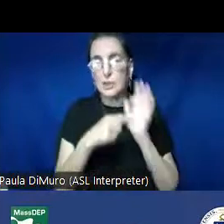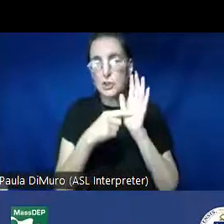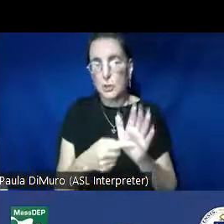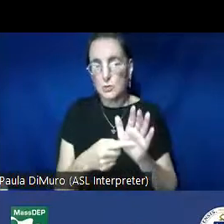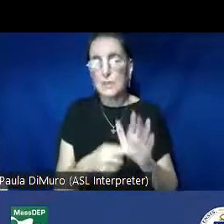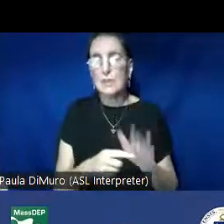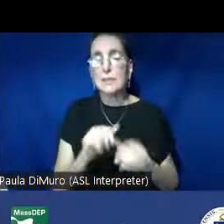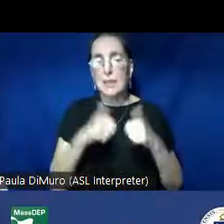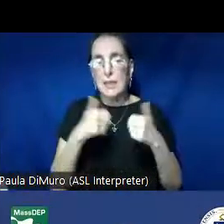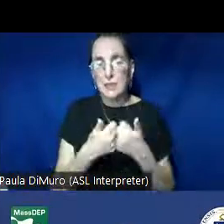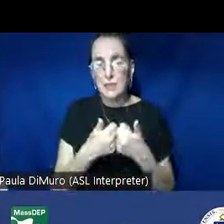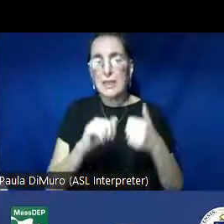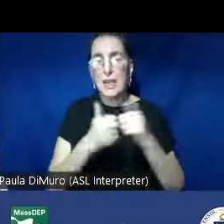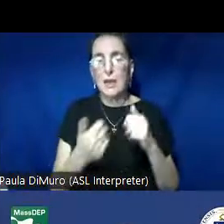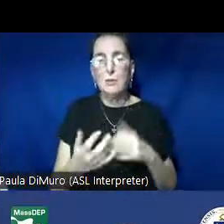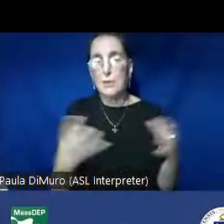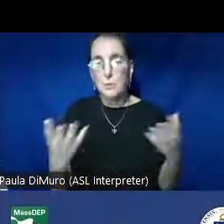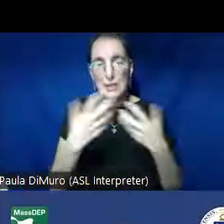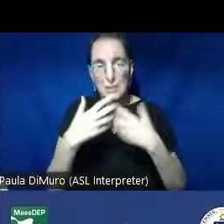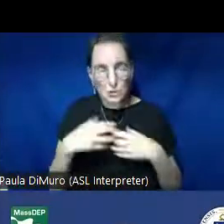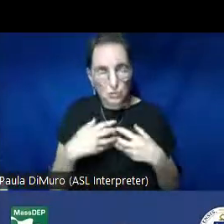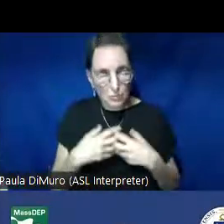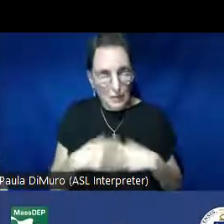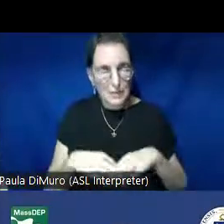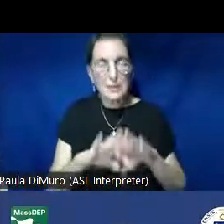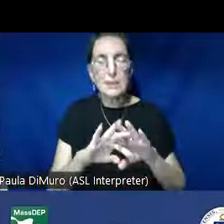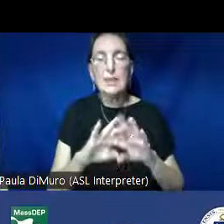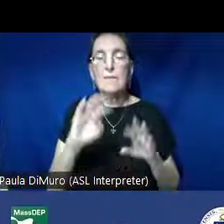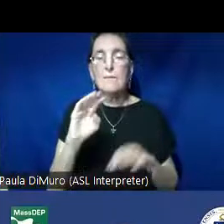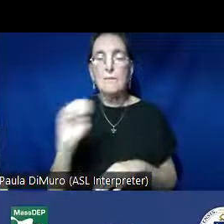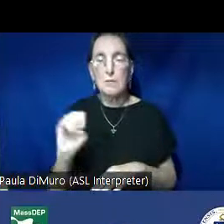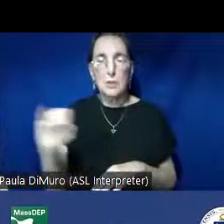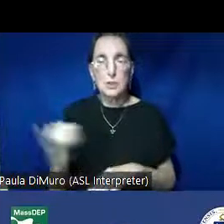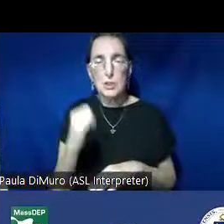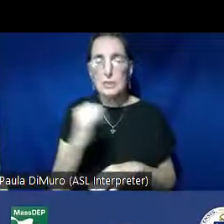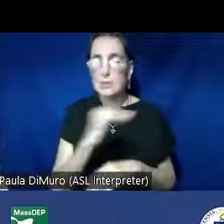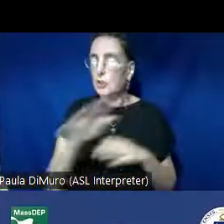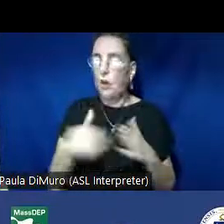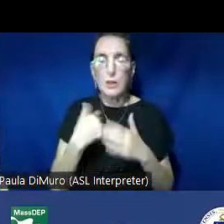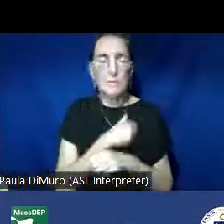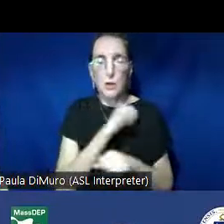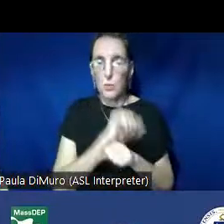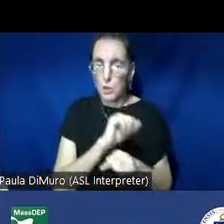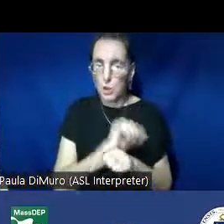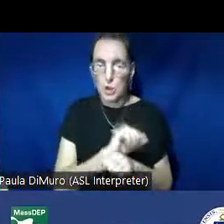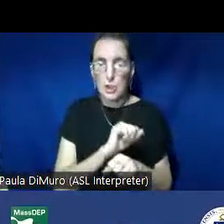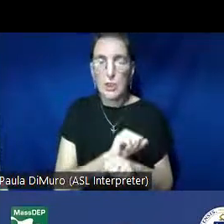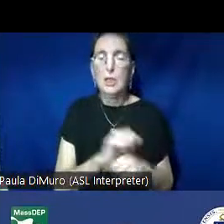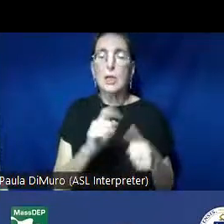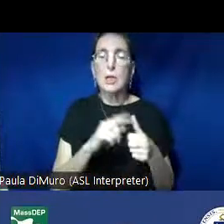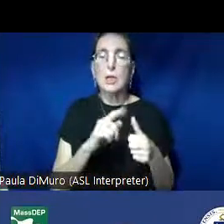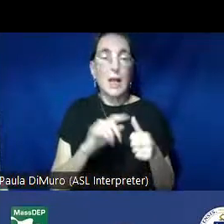está demonstra modo que não tem integra justiça ambiental na todo o nosso trabalho